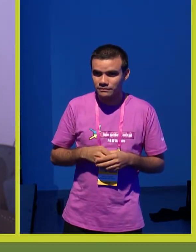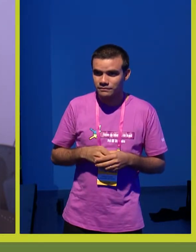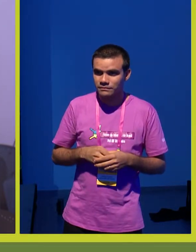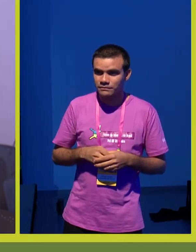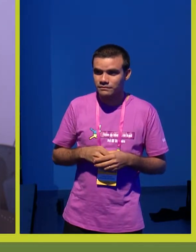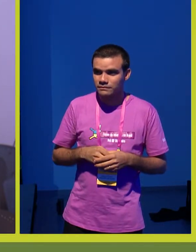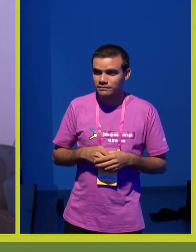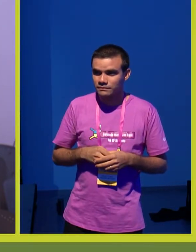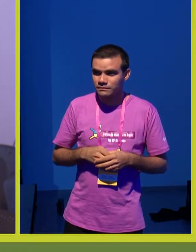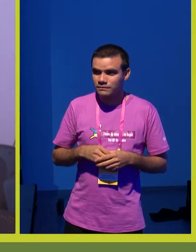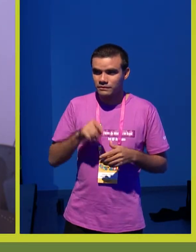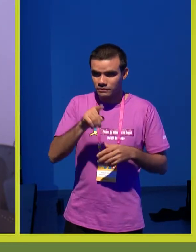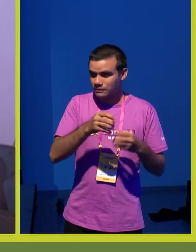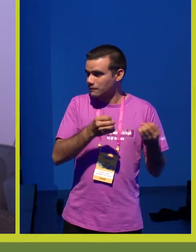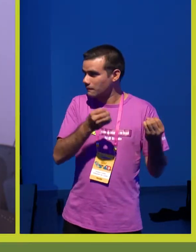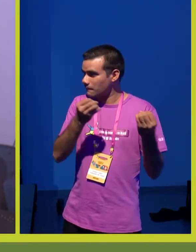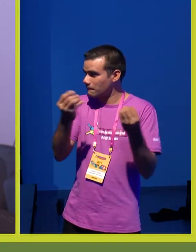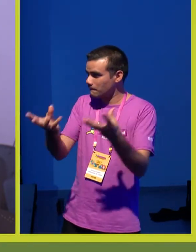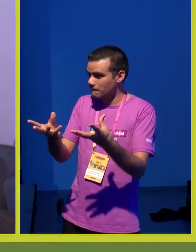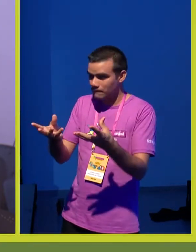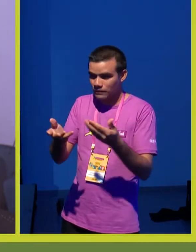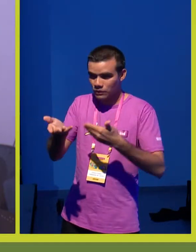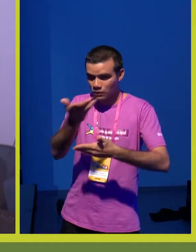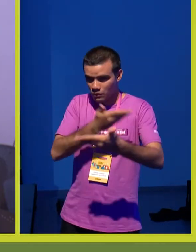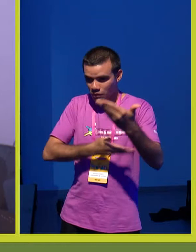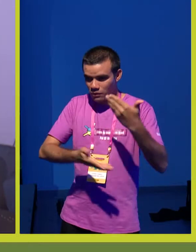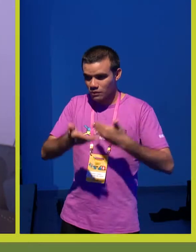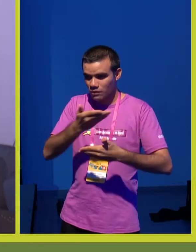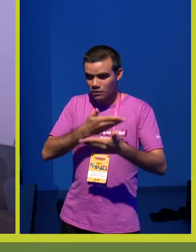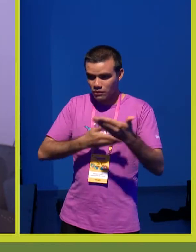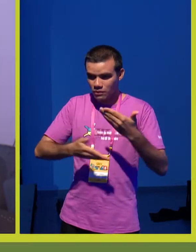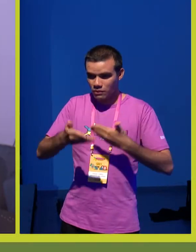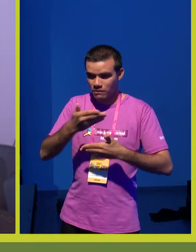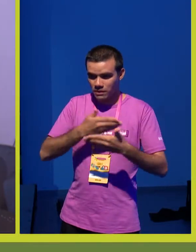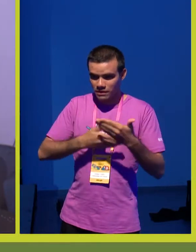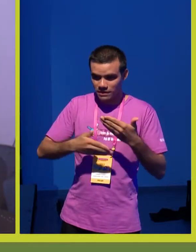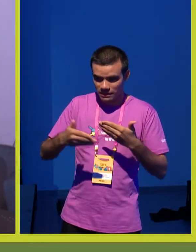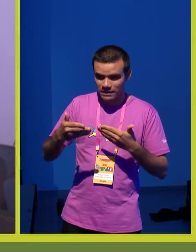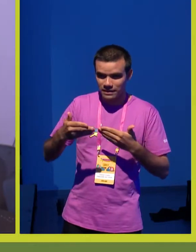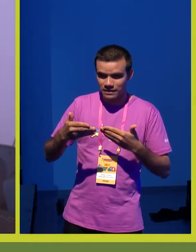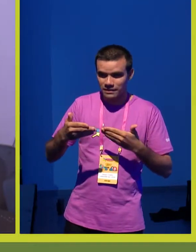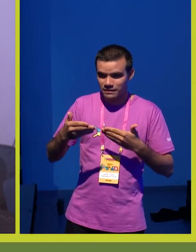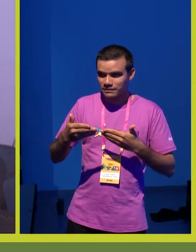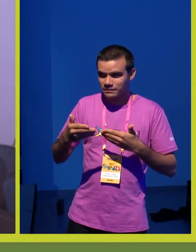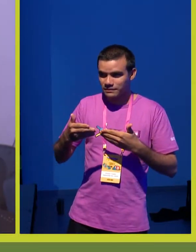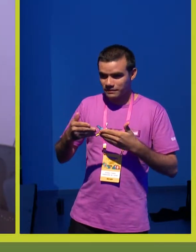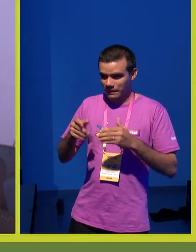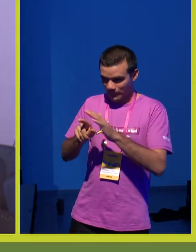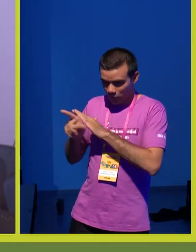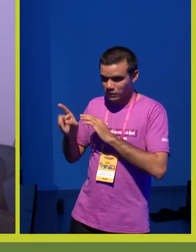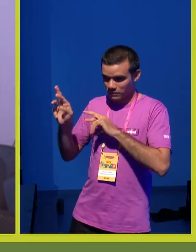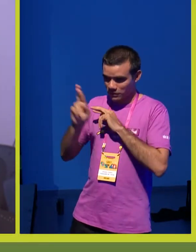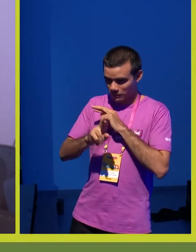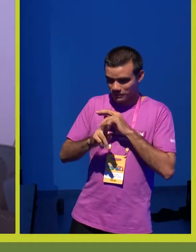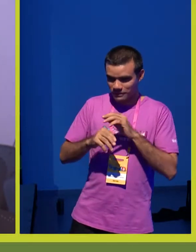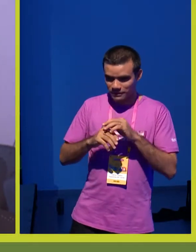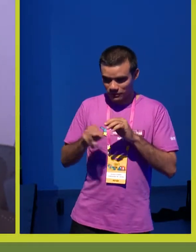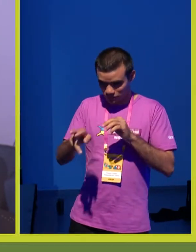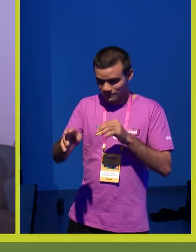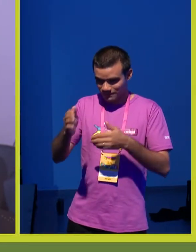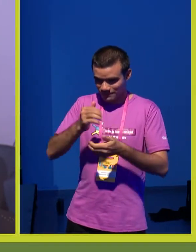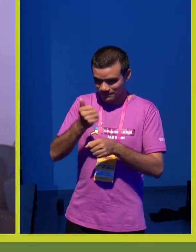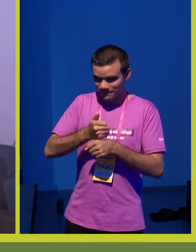você como fornecedor é cooperado em determinadas situações onde são guardadas as informações em base